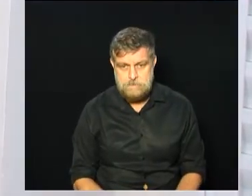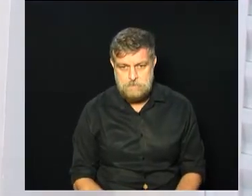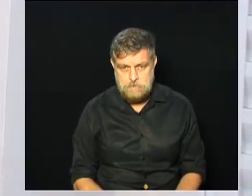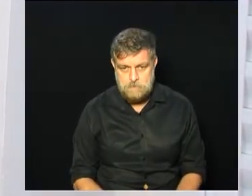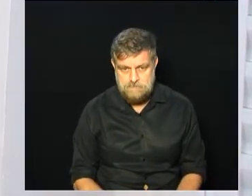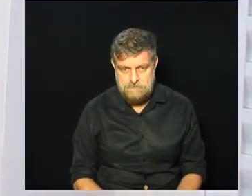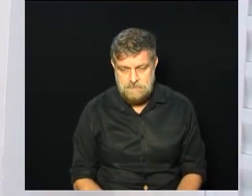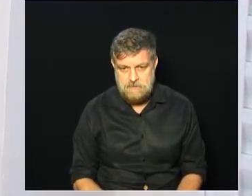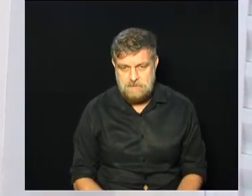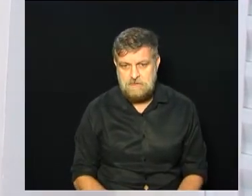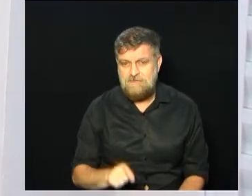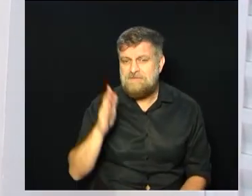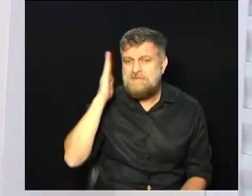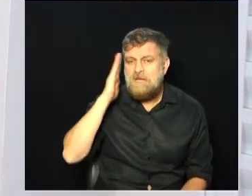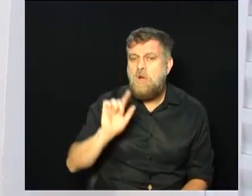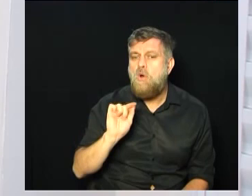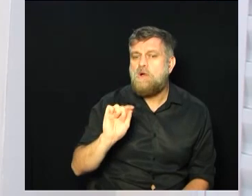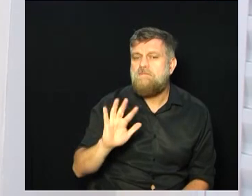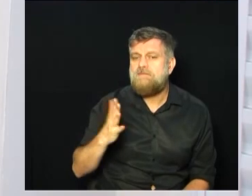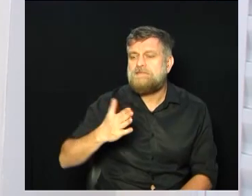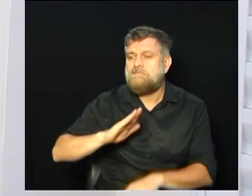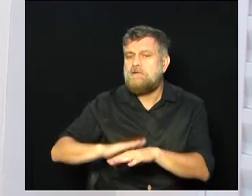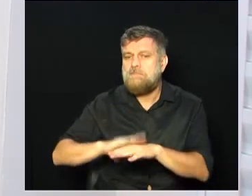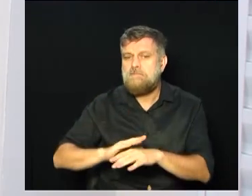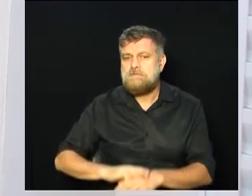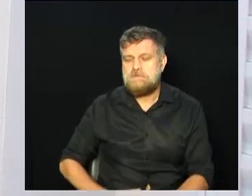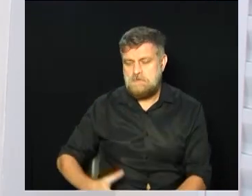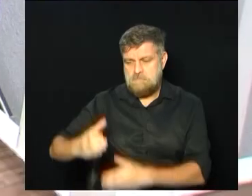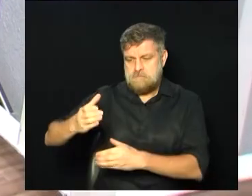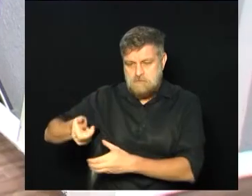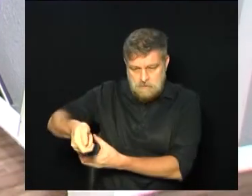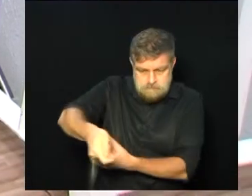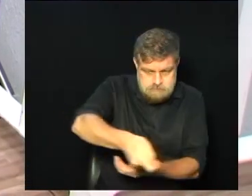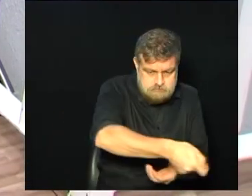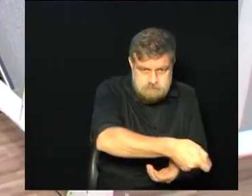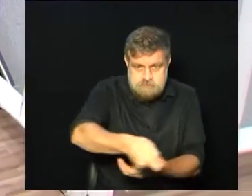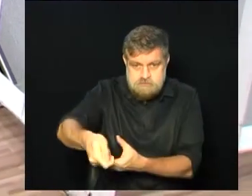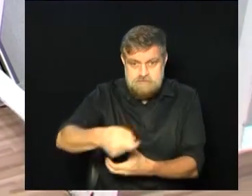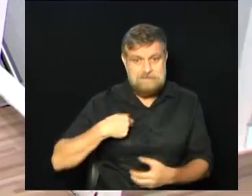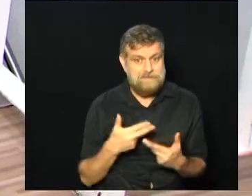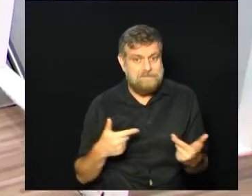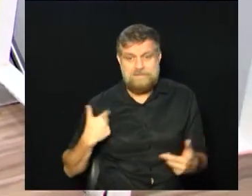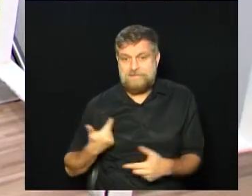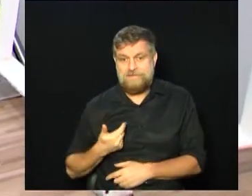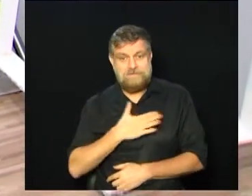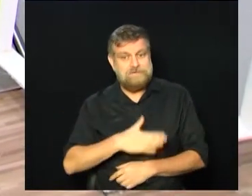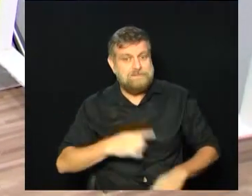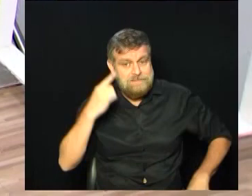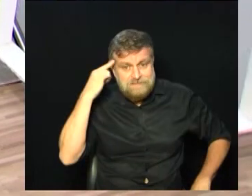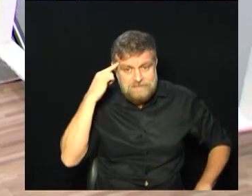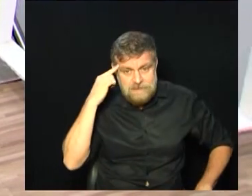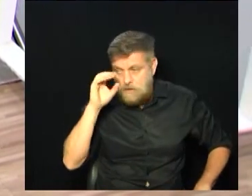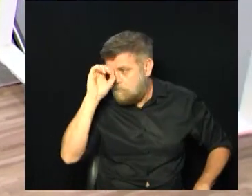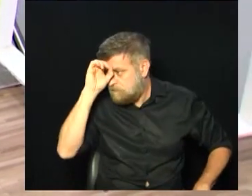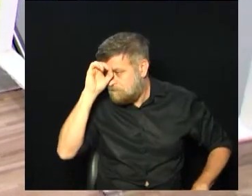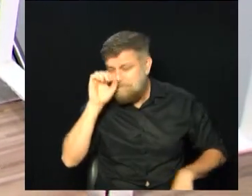Você saberia o que fazer caso precisasse usar um extintor de incêndio? Tem certas coisas que a gente não gosta nem de pensar, né? Ou nunca